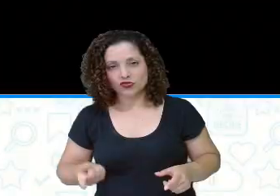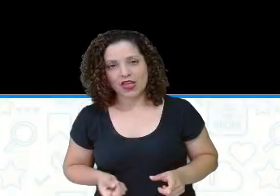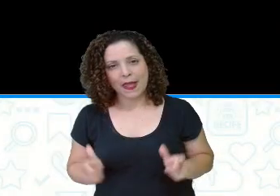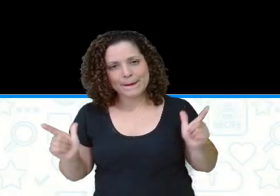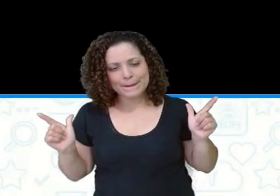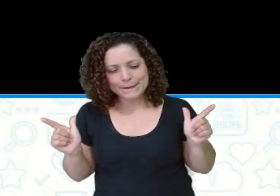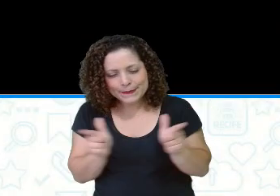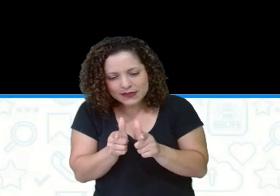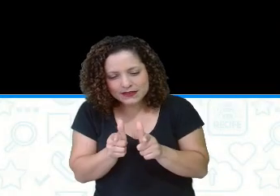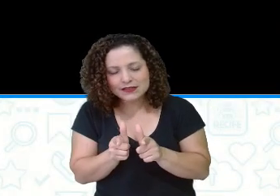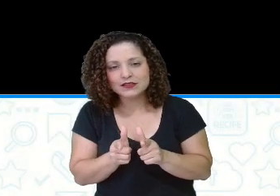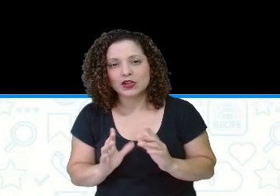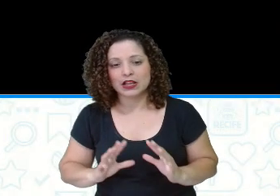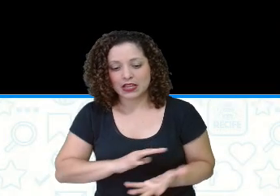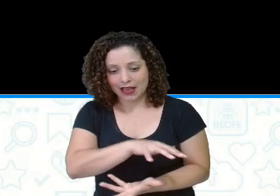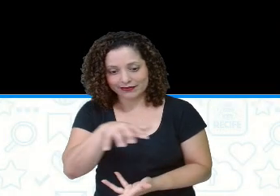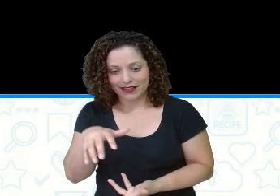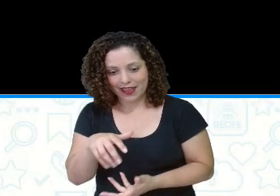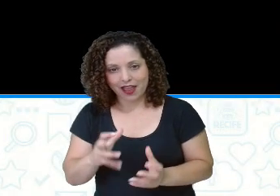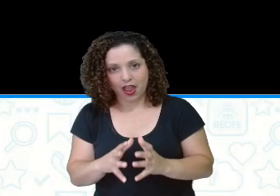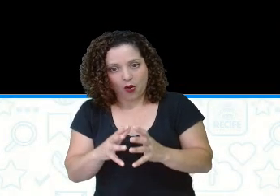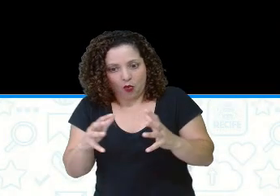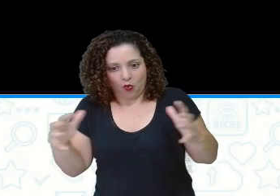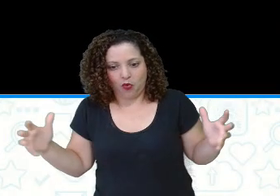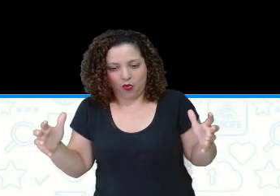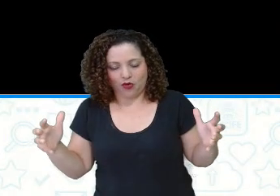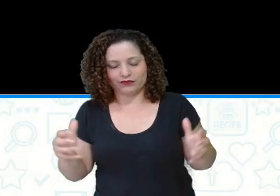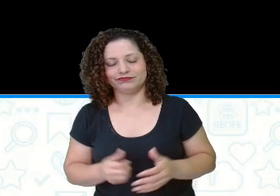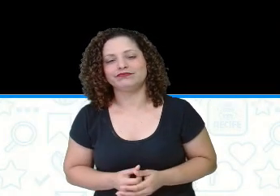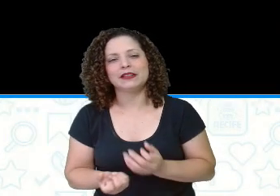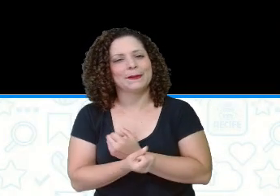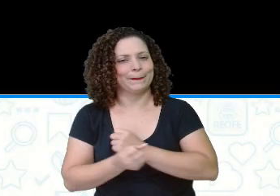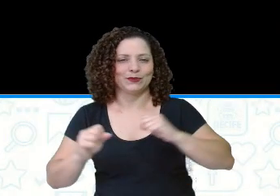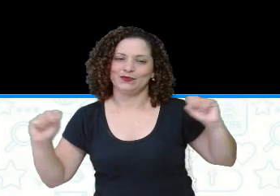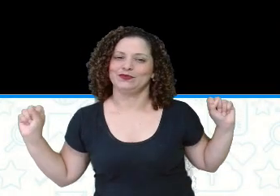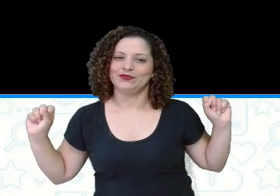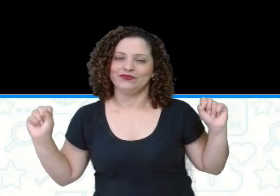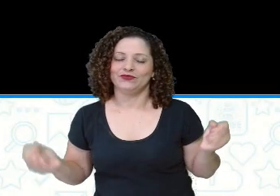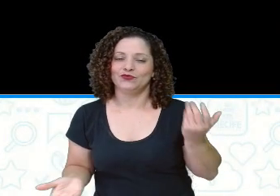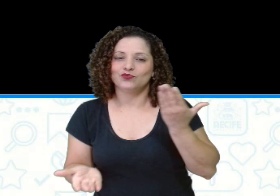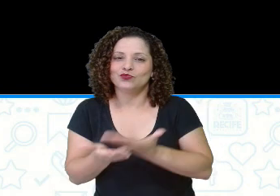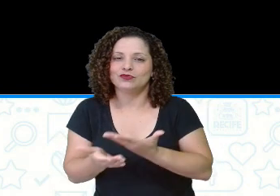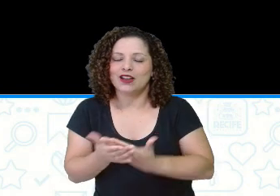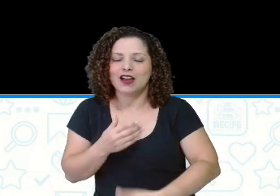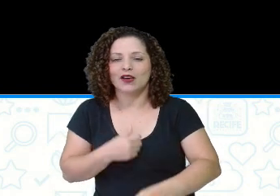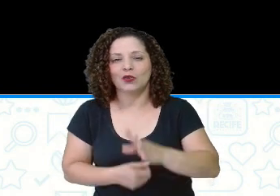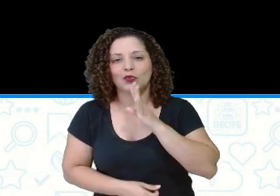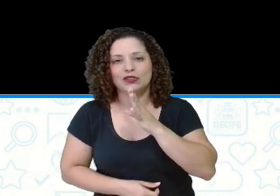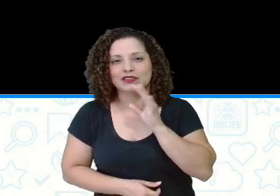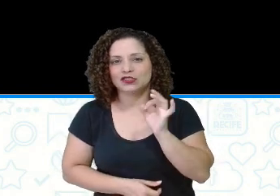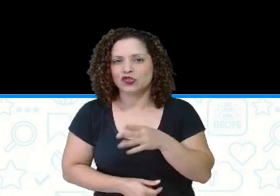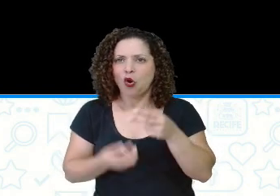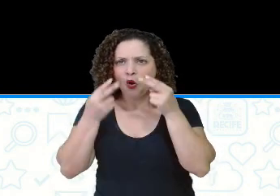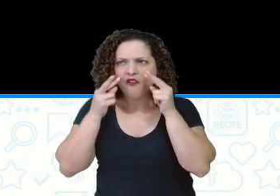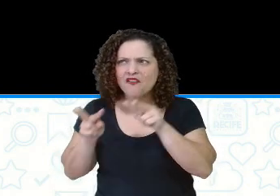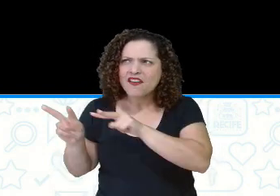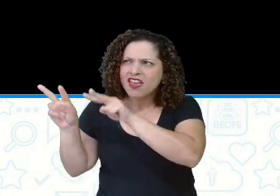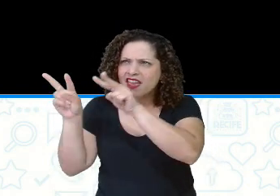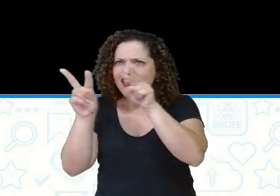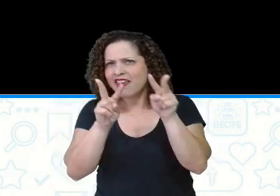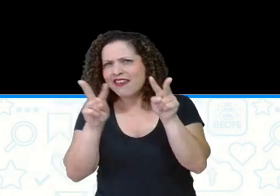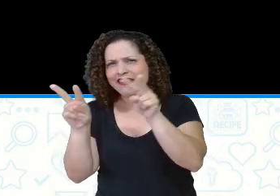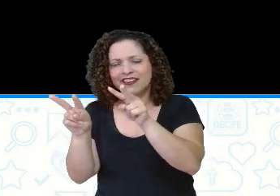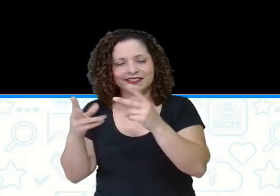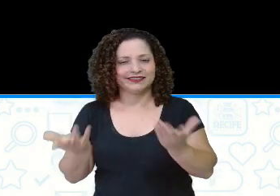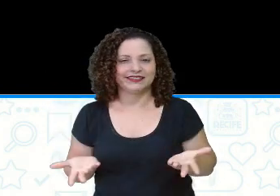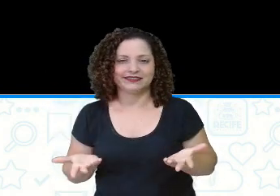é super gigante. Seria impossível a gente estudá-la assim, só observando de longe, né? Porque a gente pode